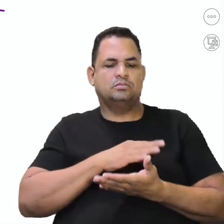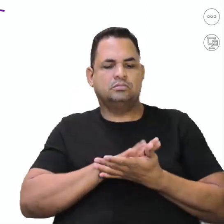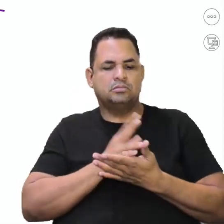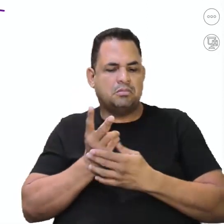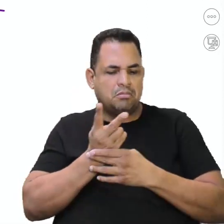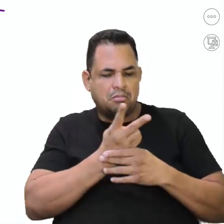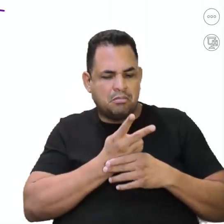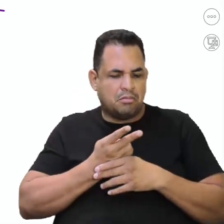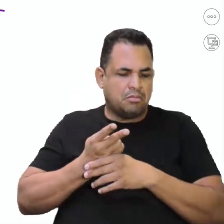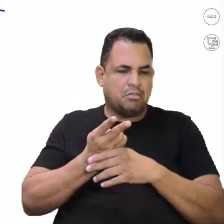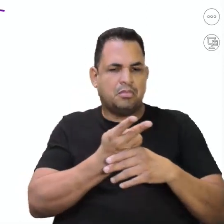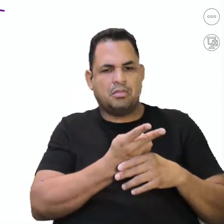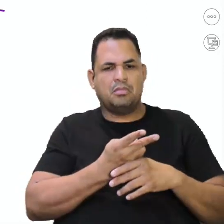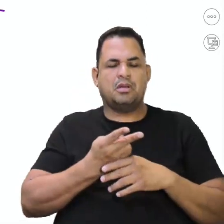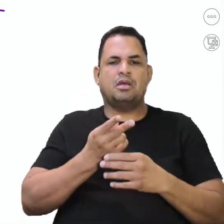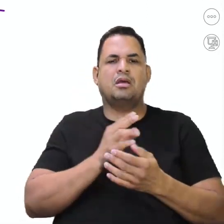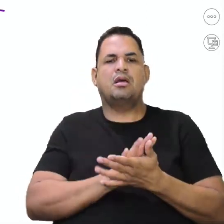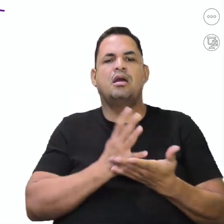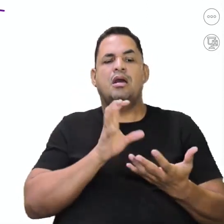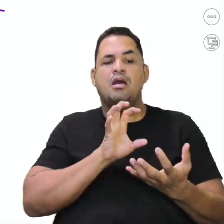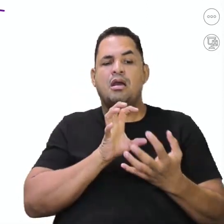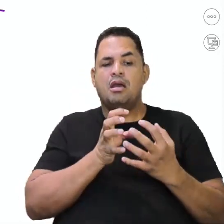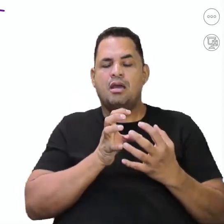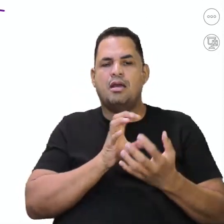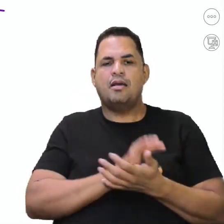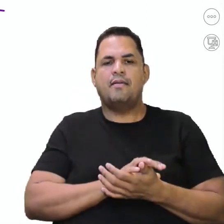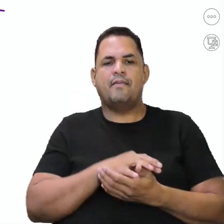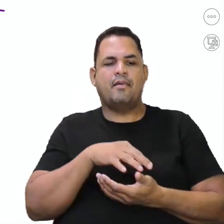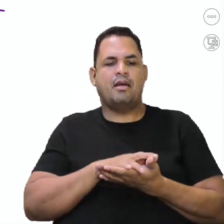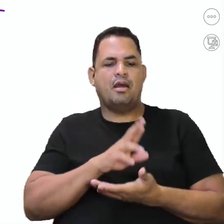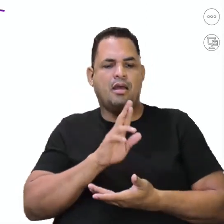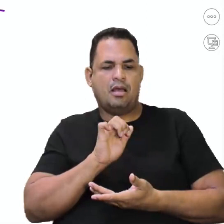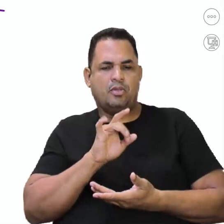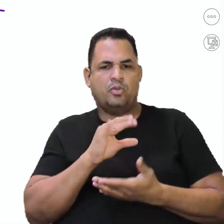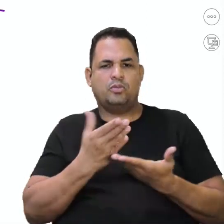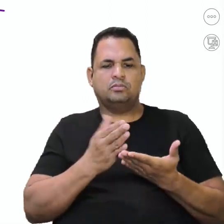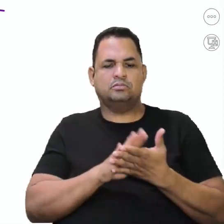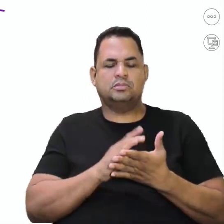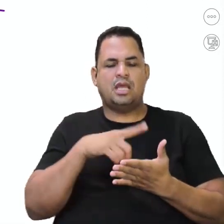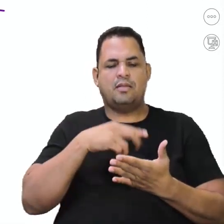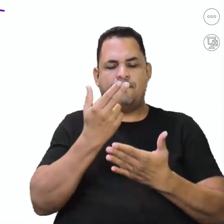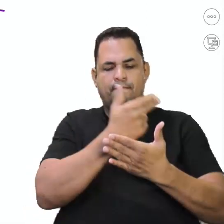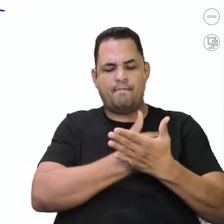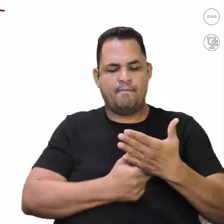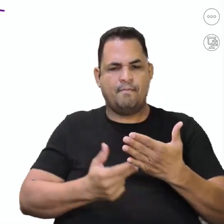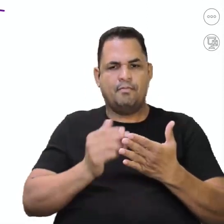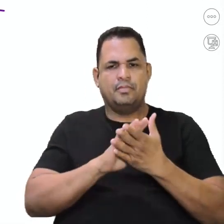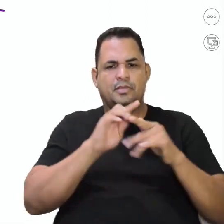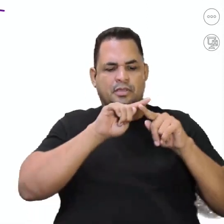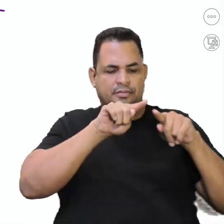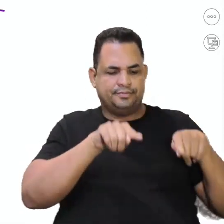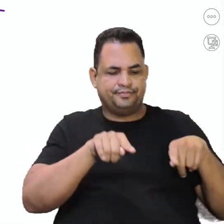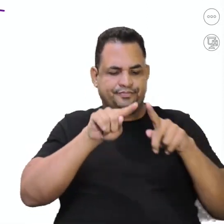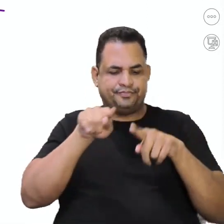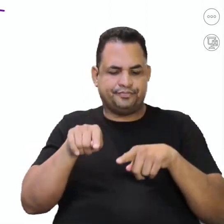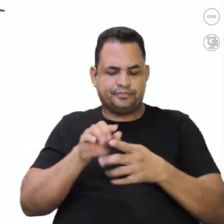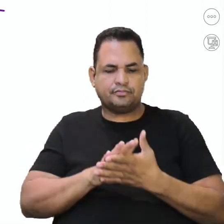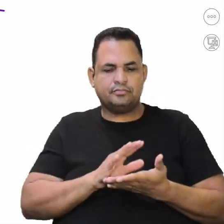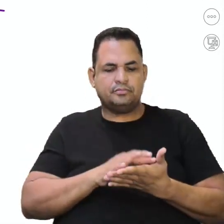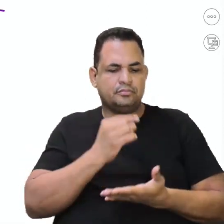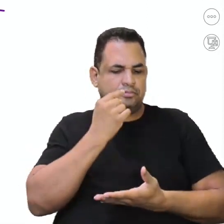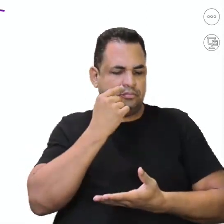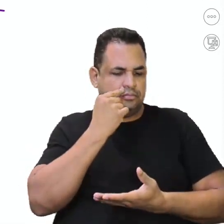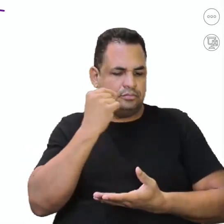caçar rato. Você já viu em desenhos como Tom and Jerry ou qualquer outro desenho que tem esses buraquinhos aqui onde o